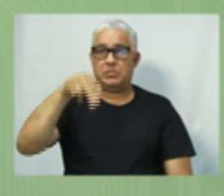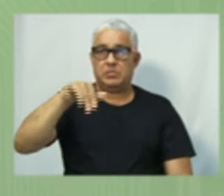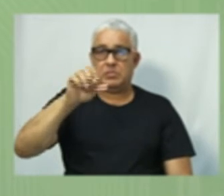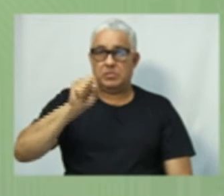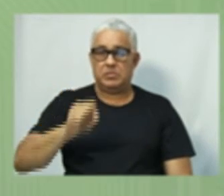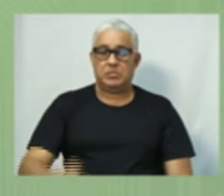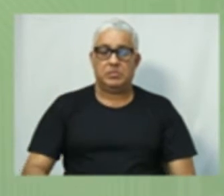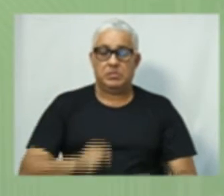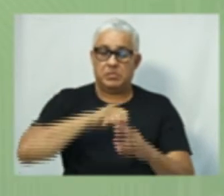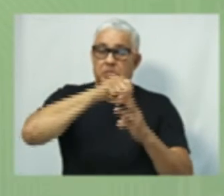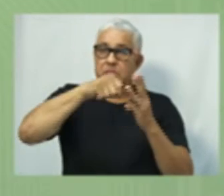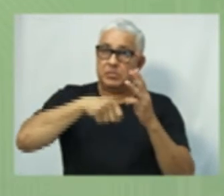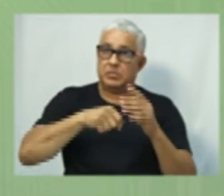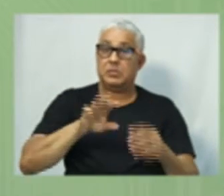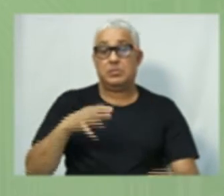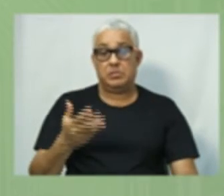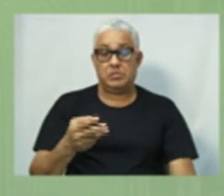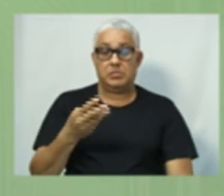é?